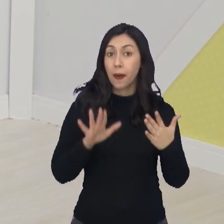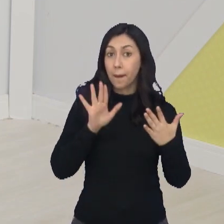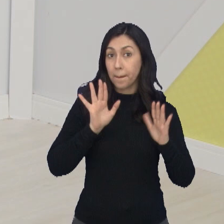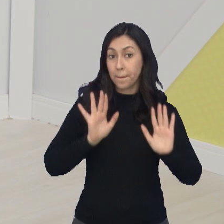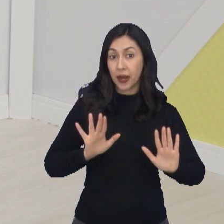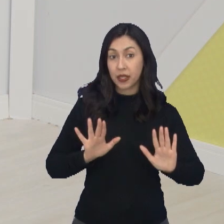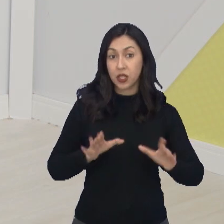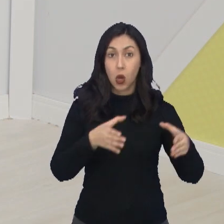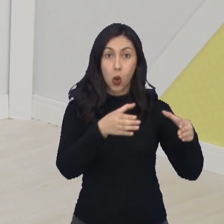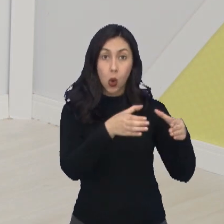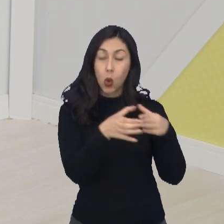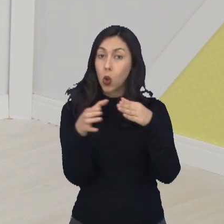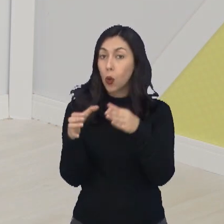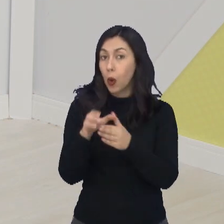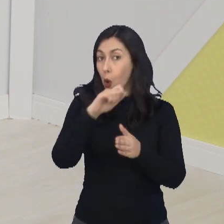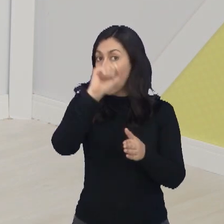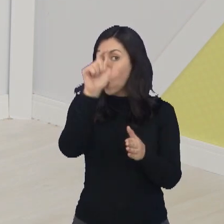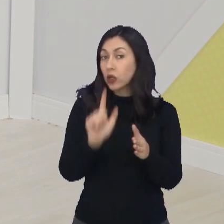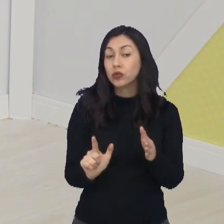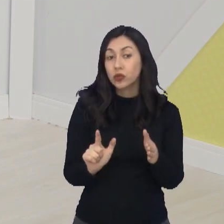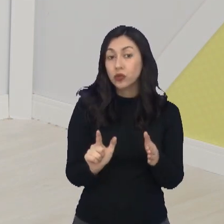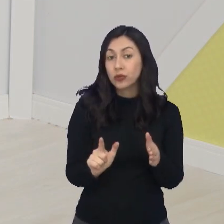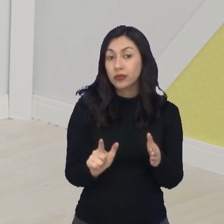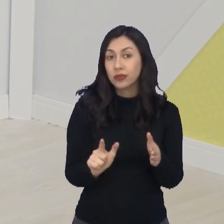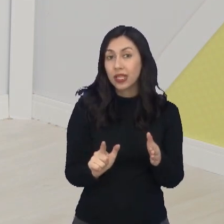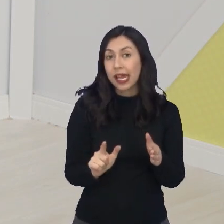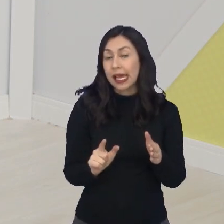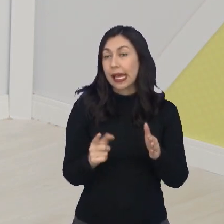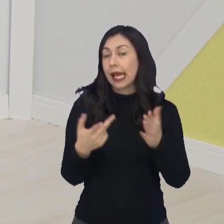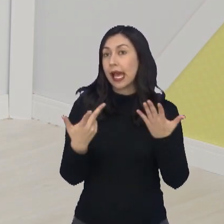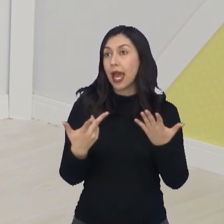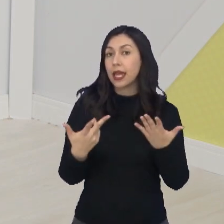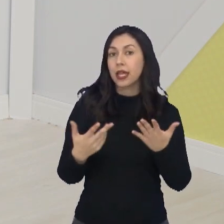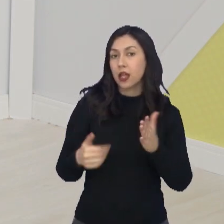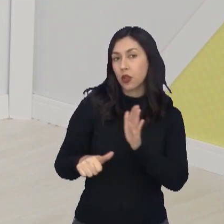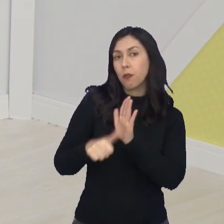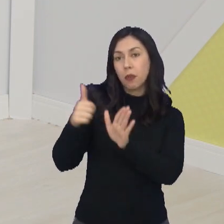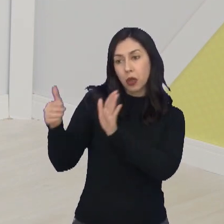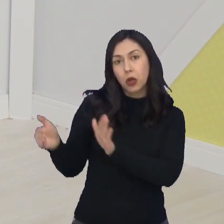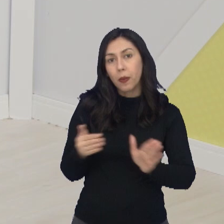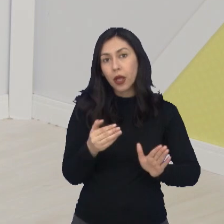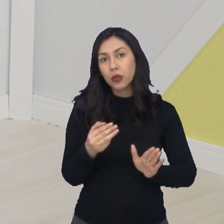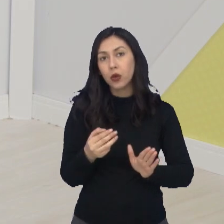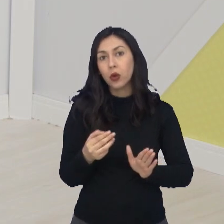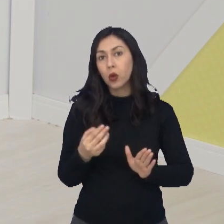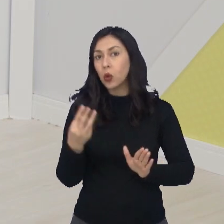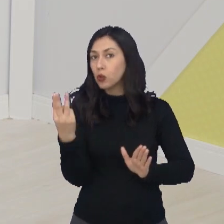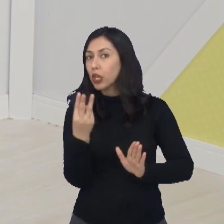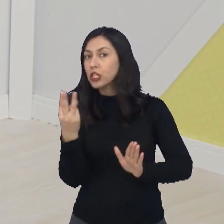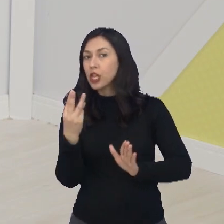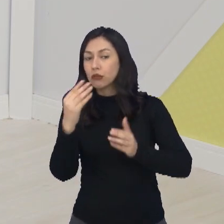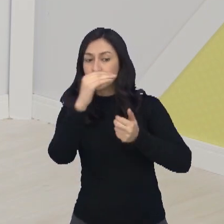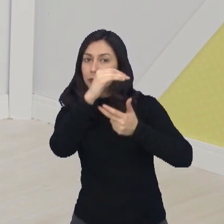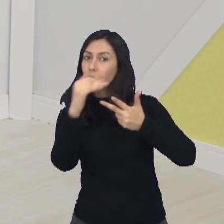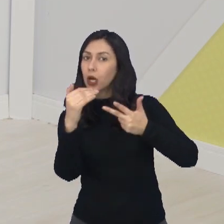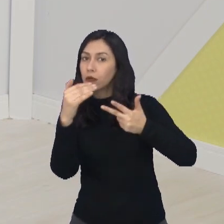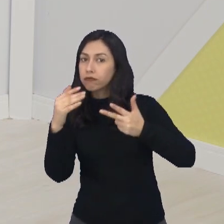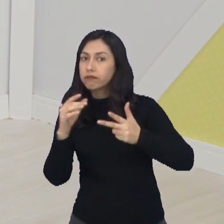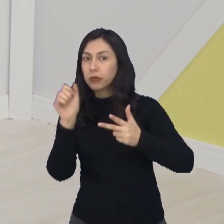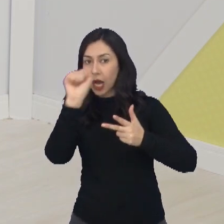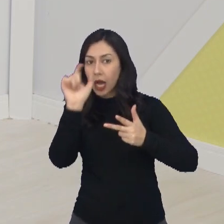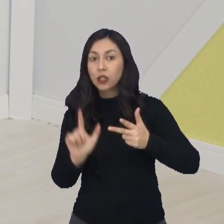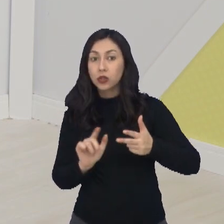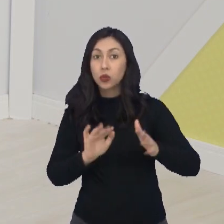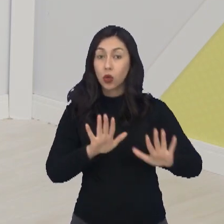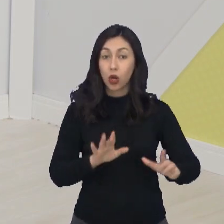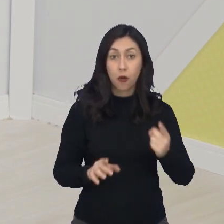estão em azul aqui, são os melhores terceiros colocados na atualidade. Claro que isso aqui pode mudar com a última rodada. Os que estão em verde são